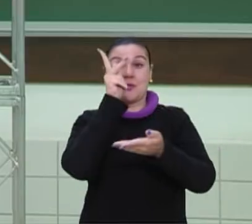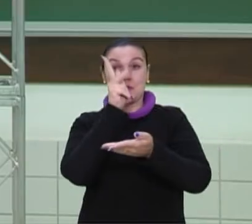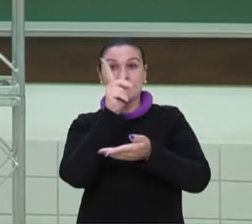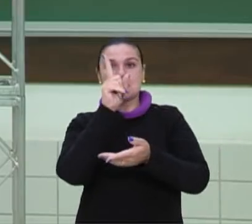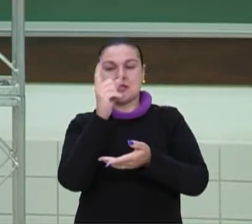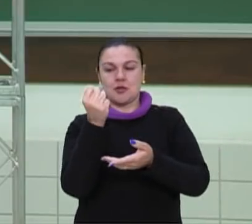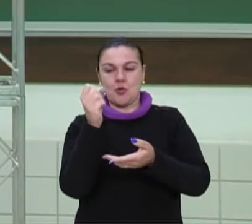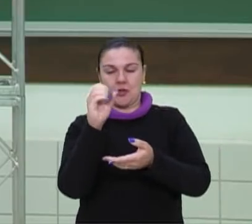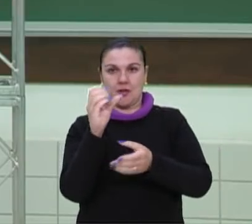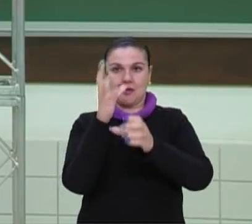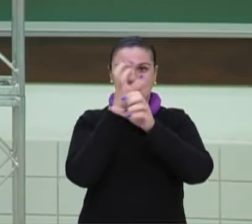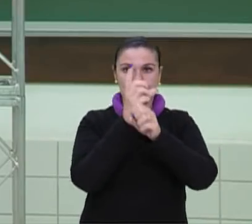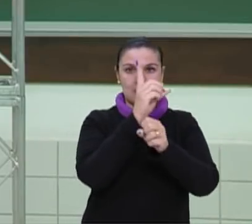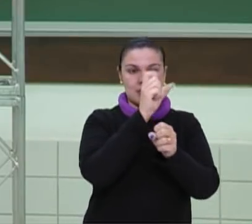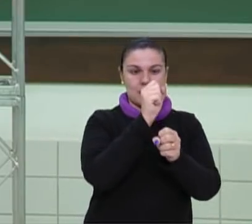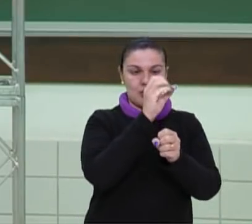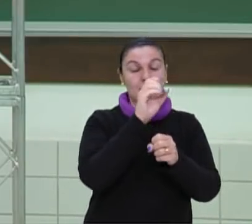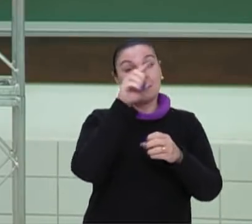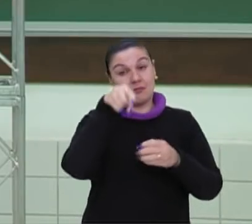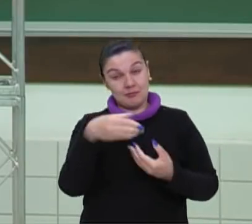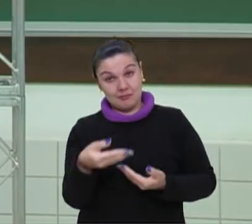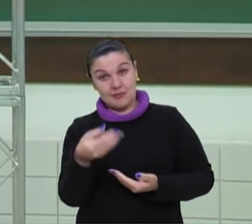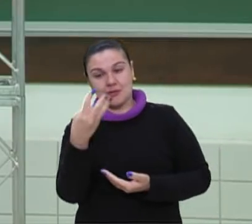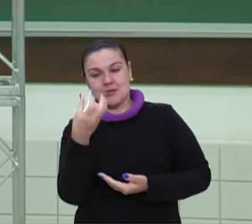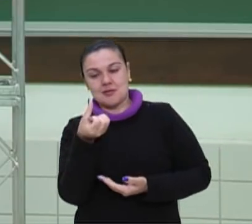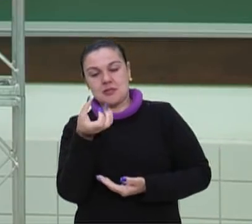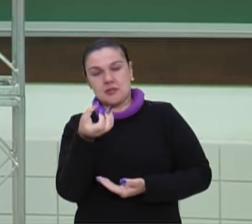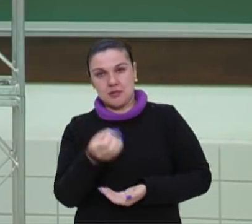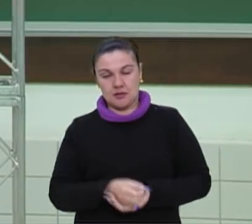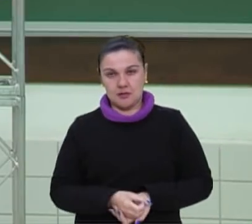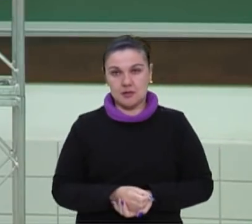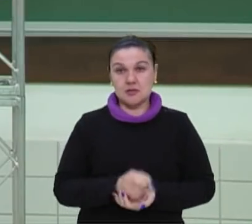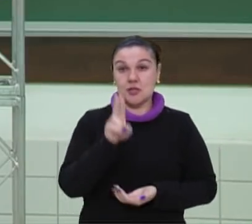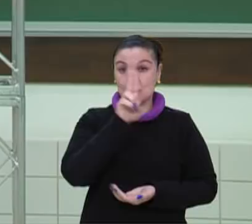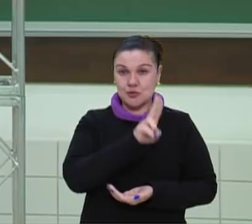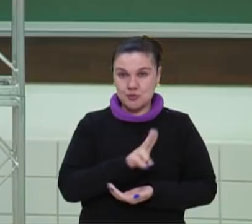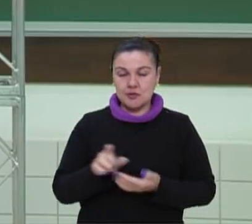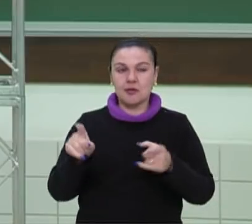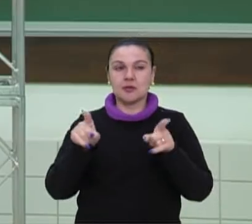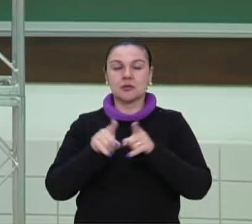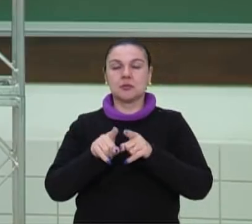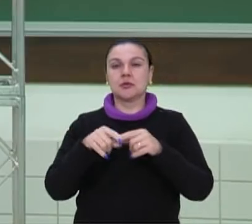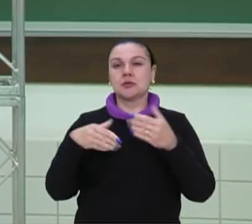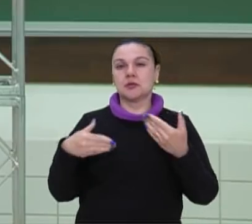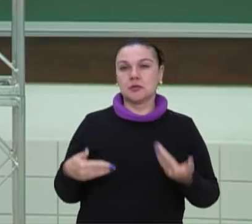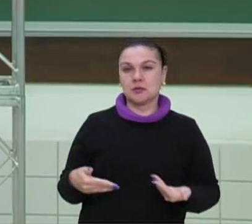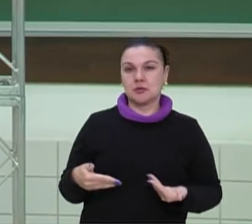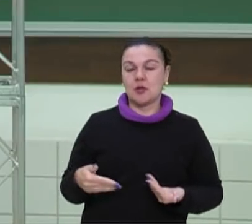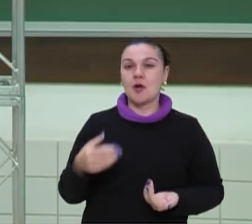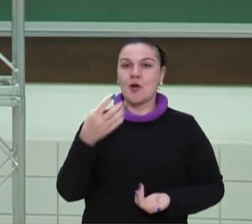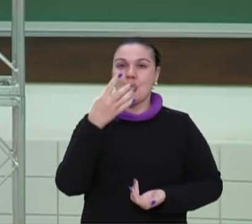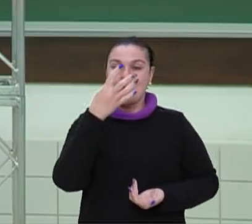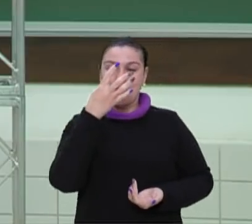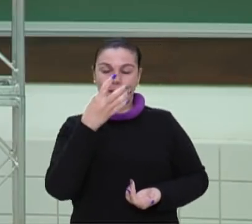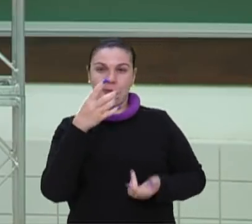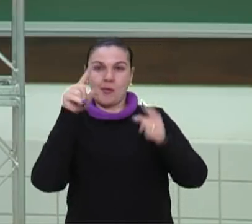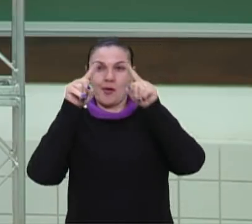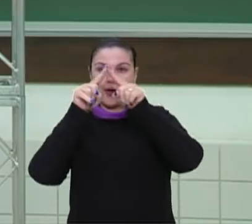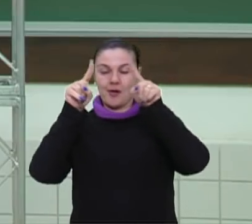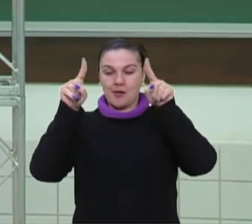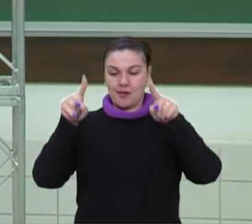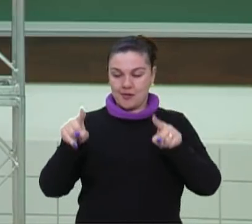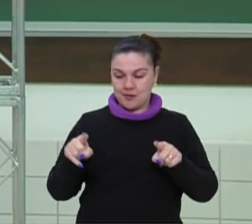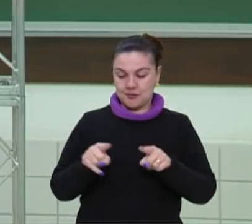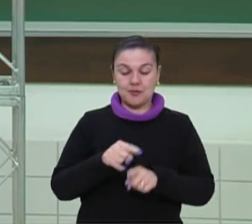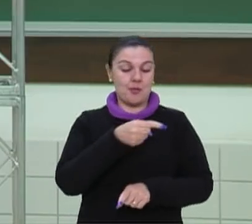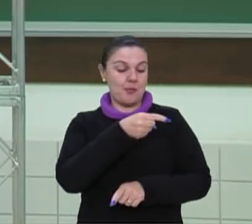né? E da mesma forma, se a gente utilizar na relação, ali nós temos 4, que é a quantidade de lados,